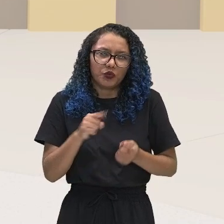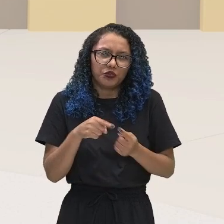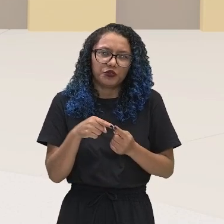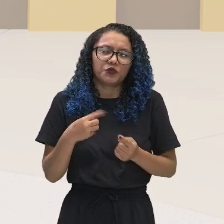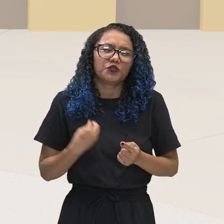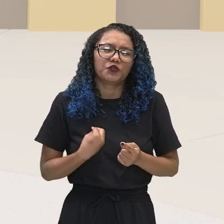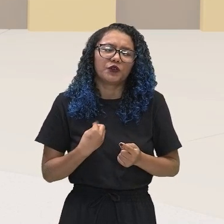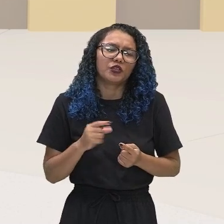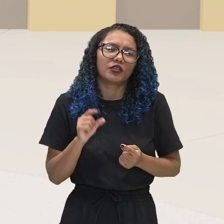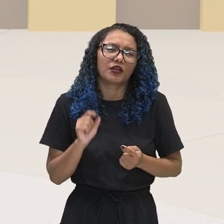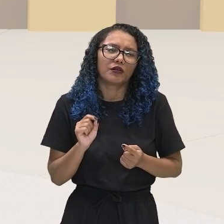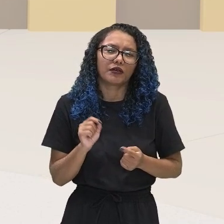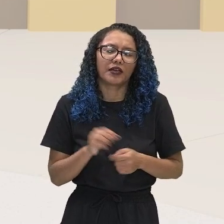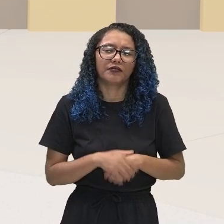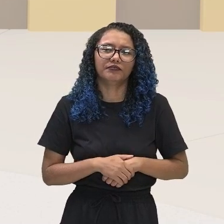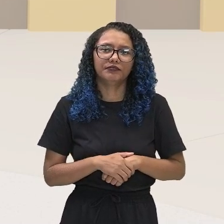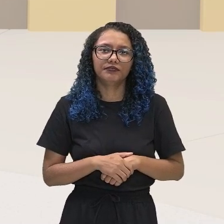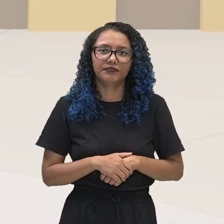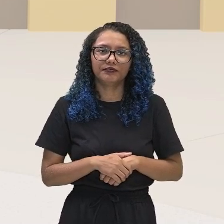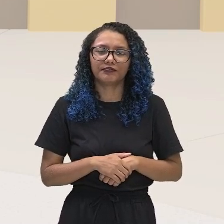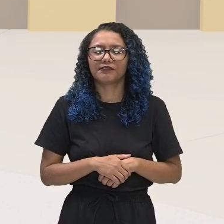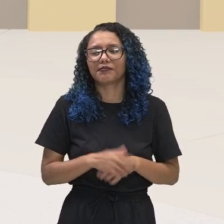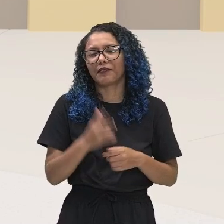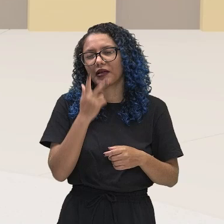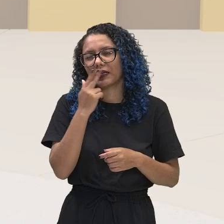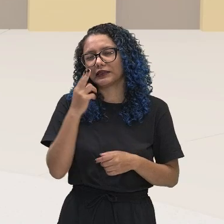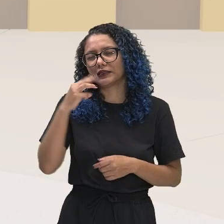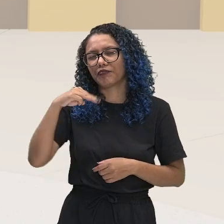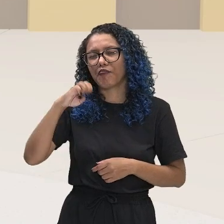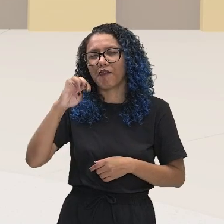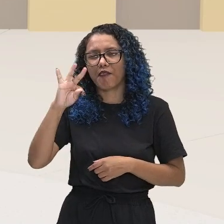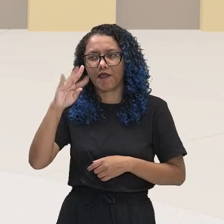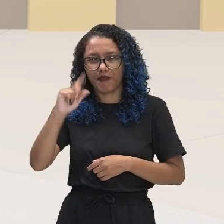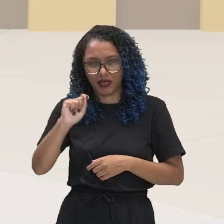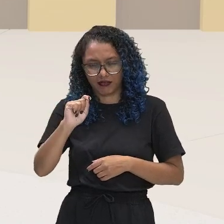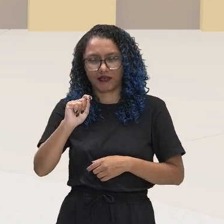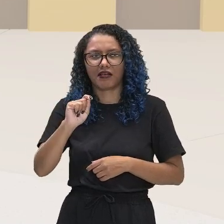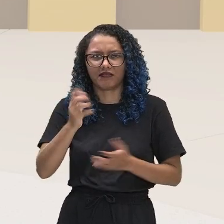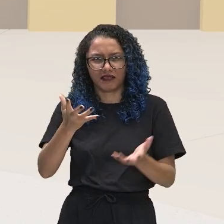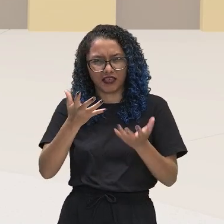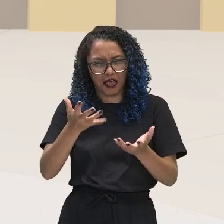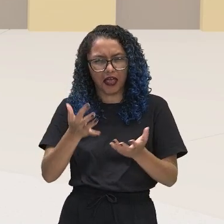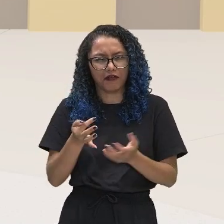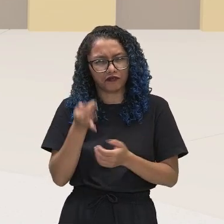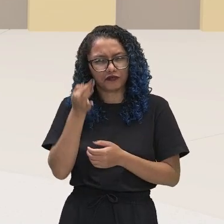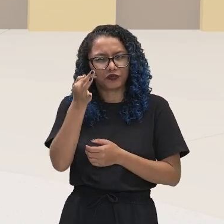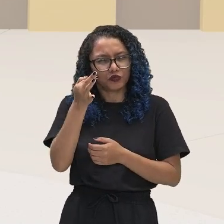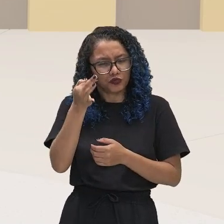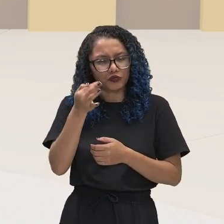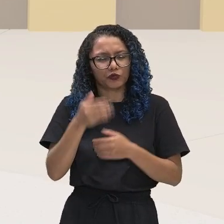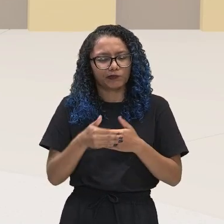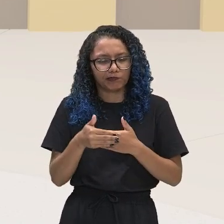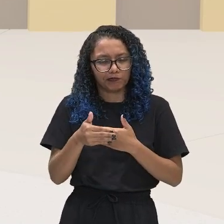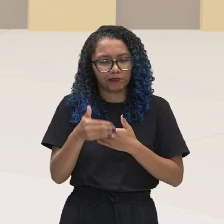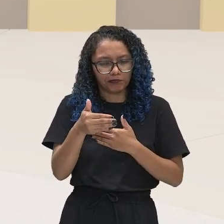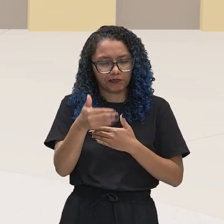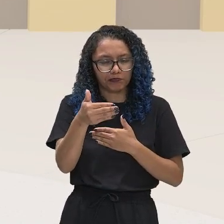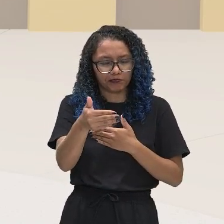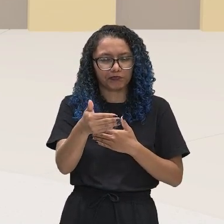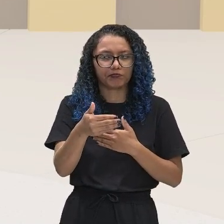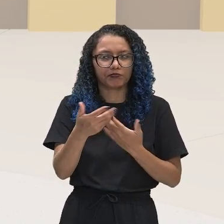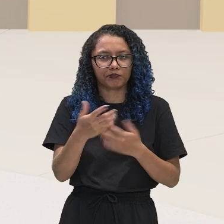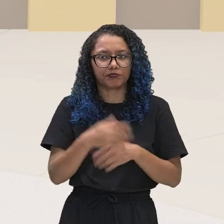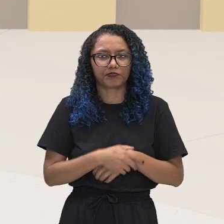espécie de meta que você mantém a longo prazo. Então, um propósito de vida é algo que eu decido,